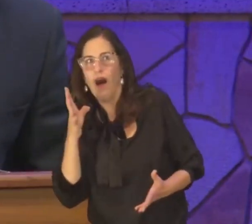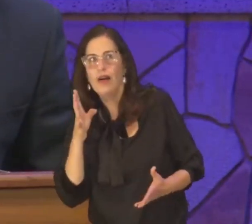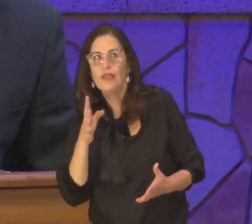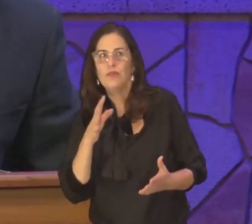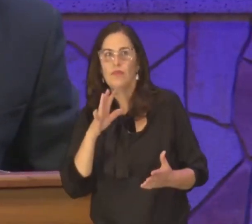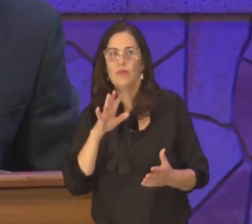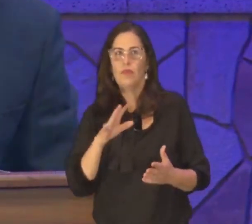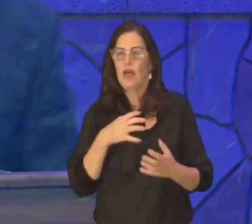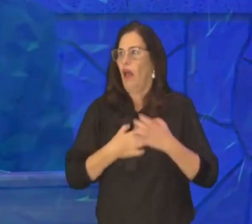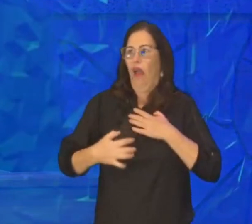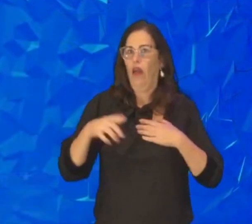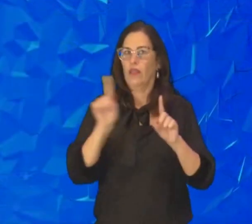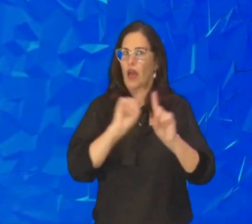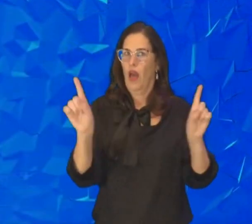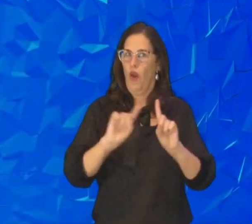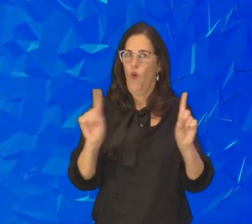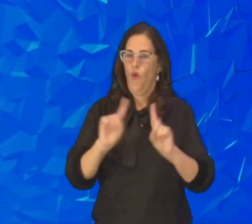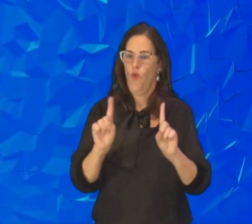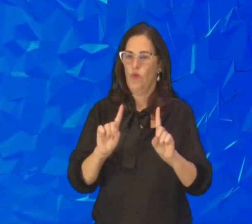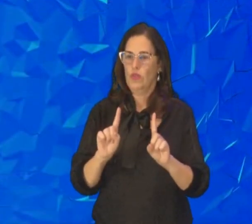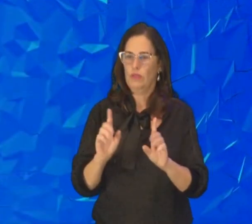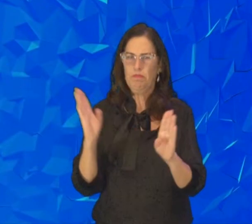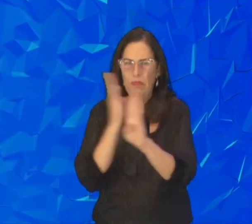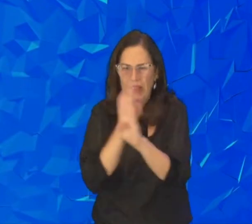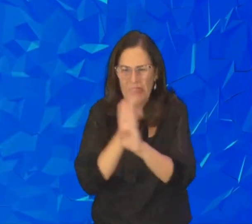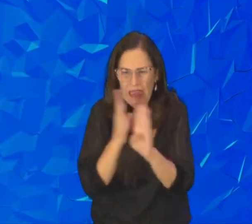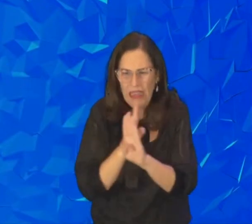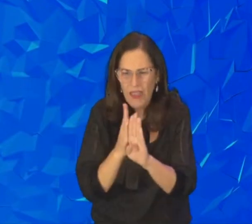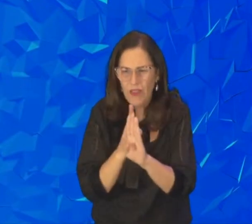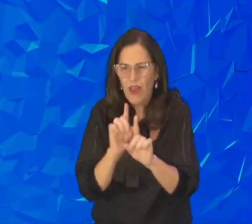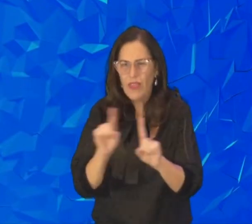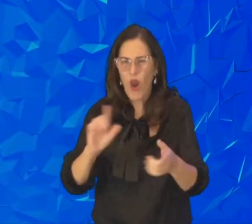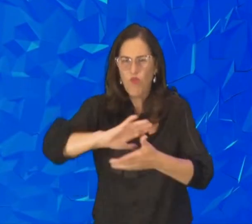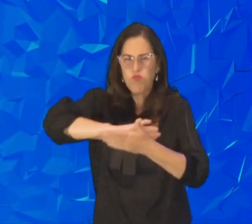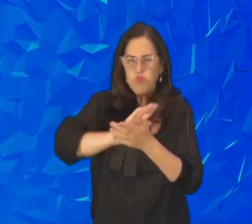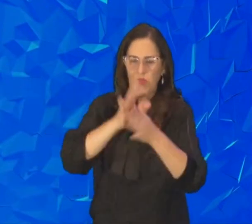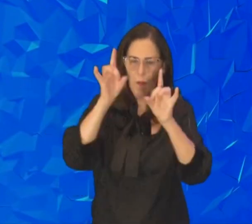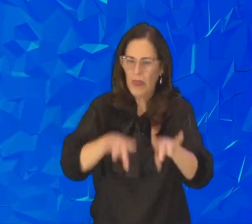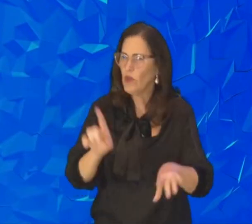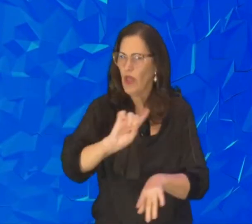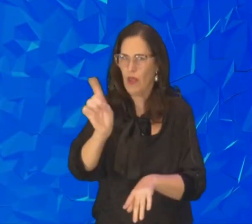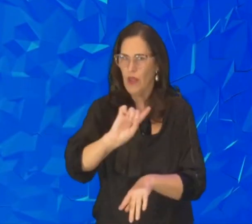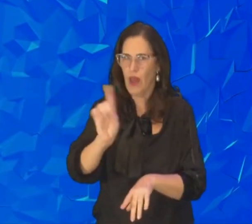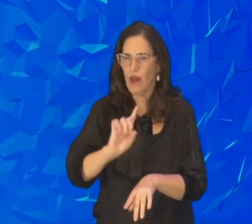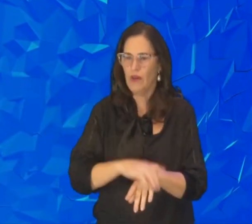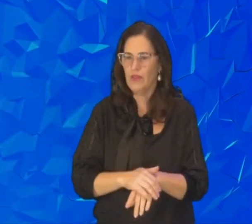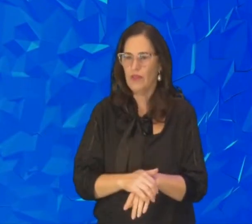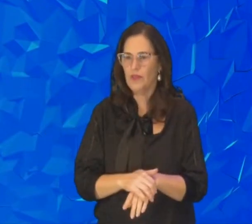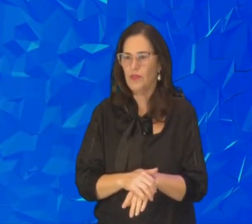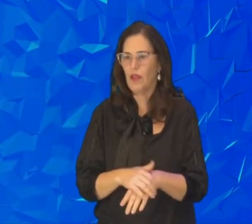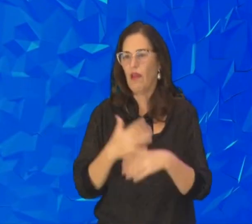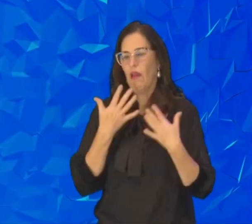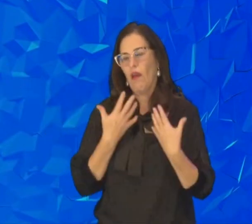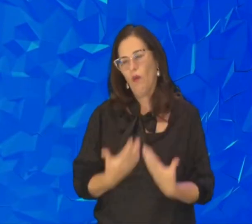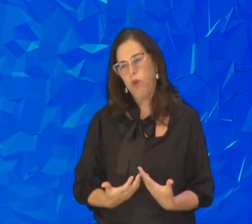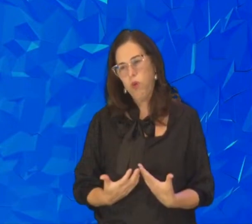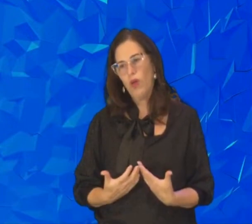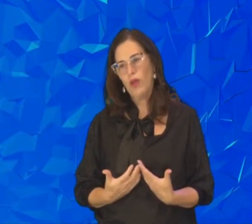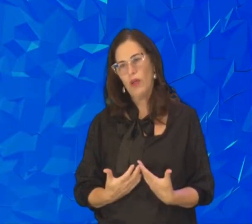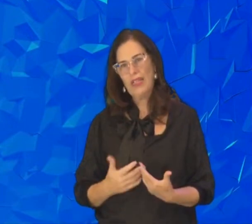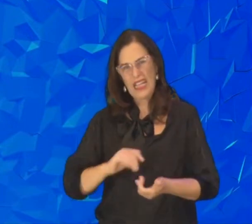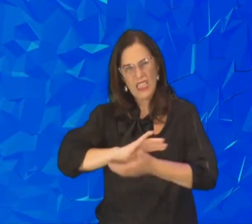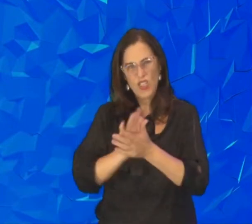não desesperados. Somos perseguidos, mas não abandonados. Abatidos, mas